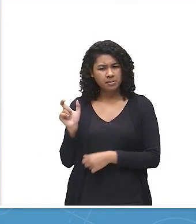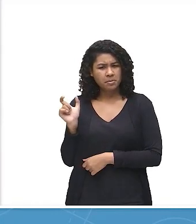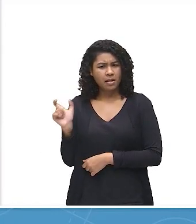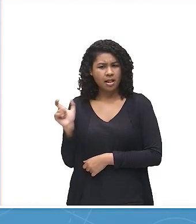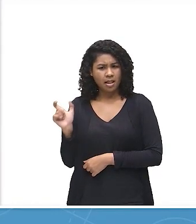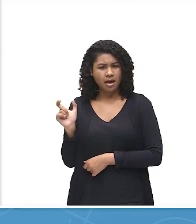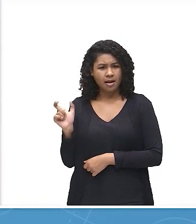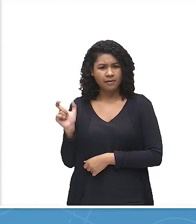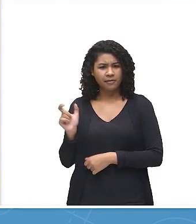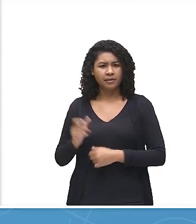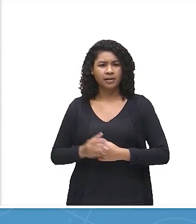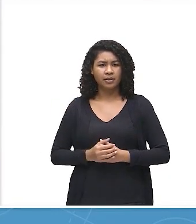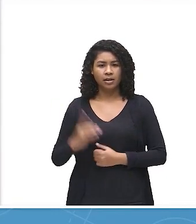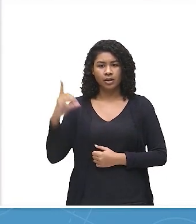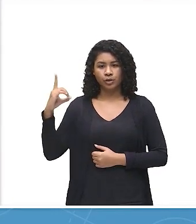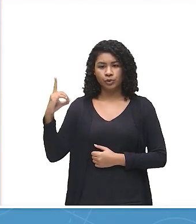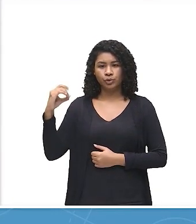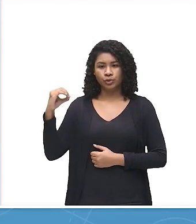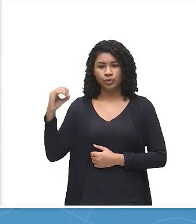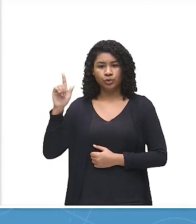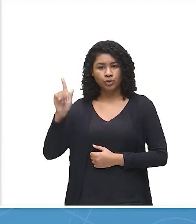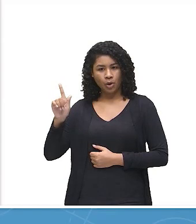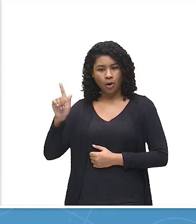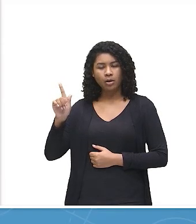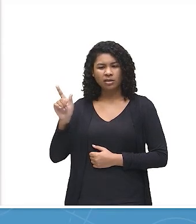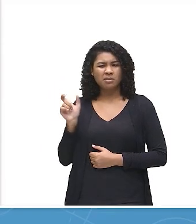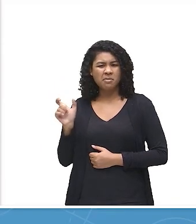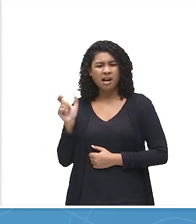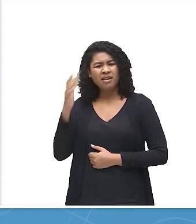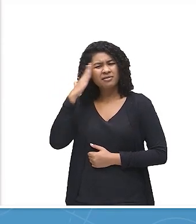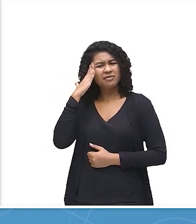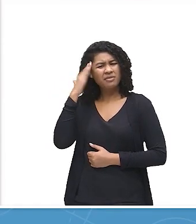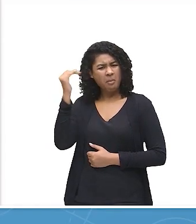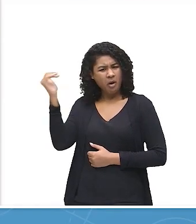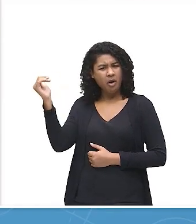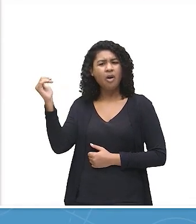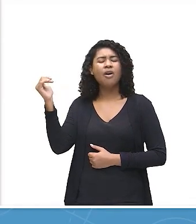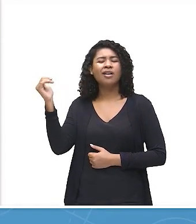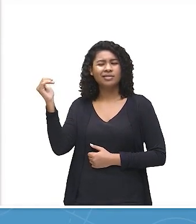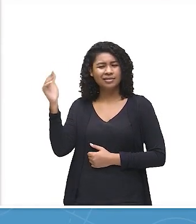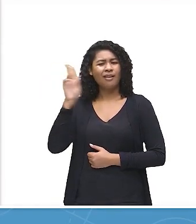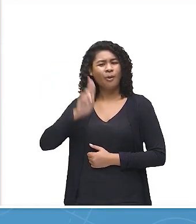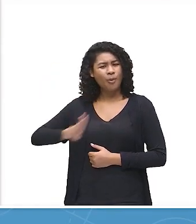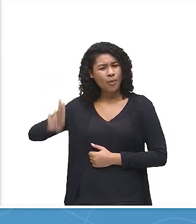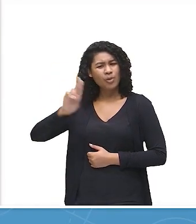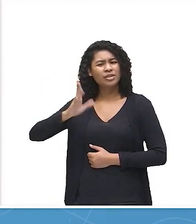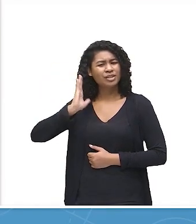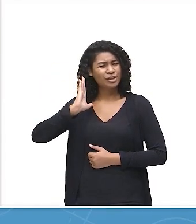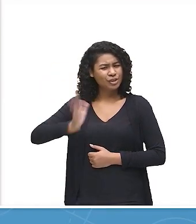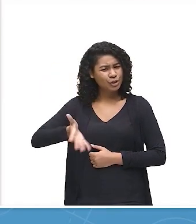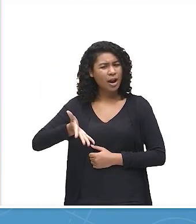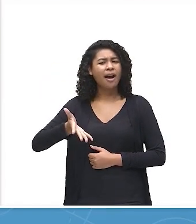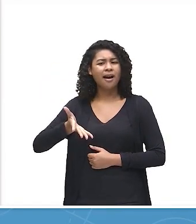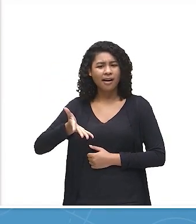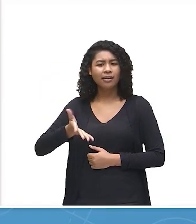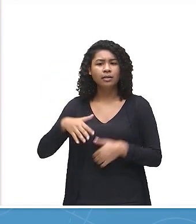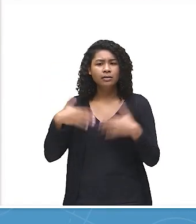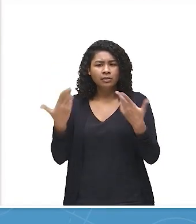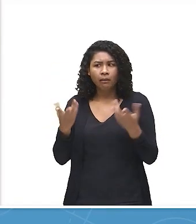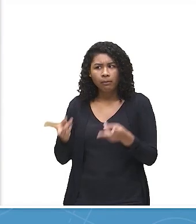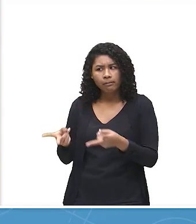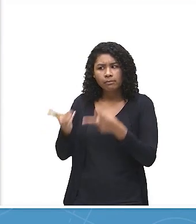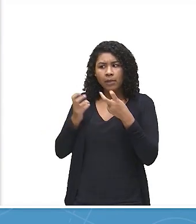utilizando aqui a imagem para identificar a alternativa correta. E antes